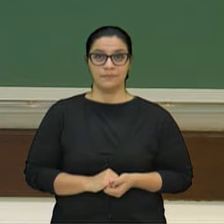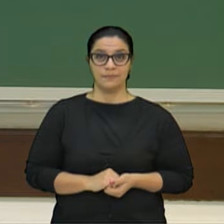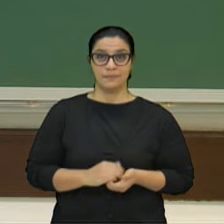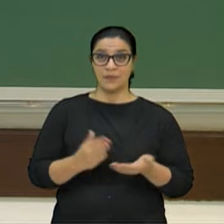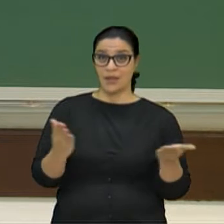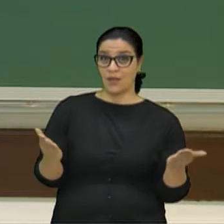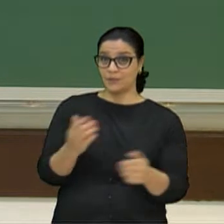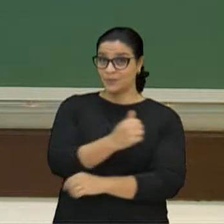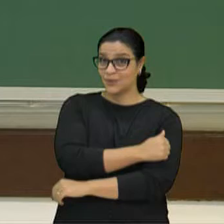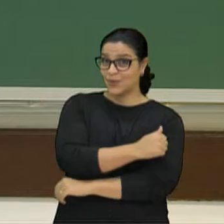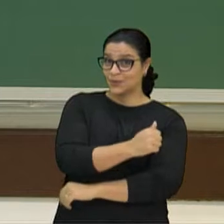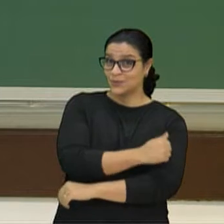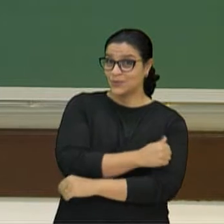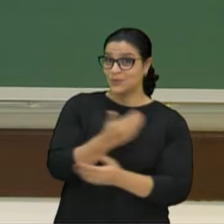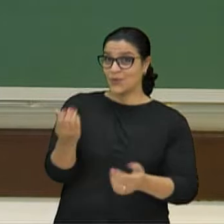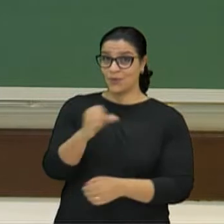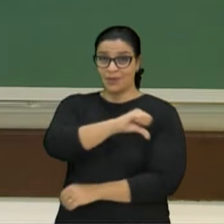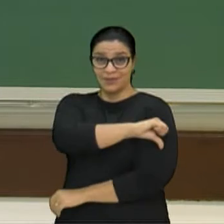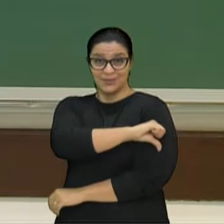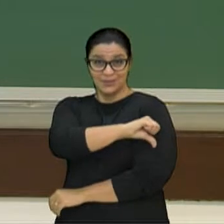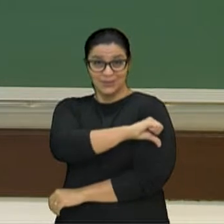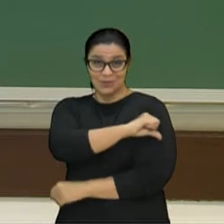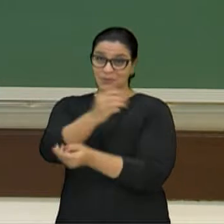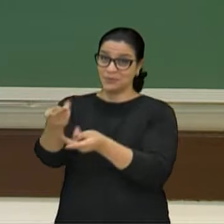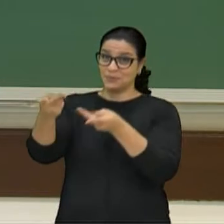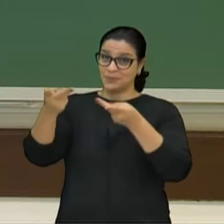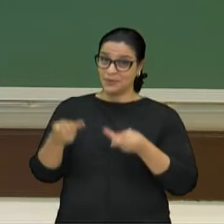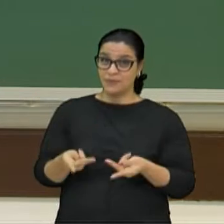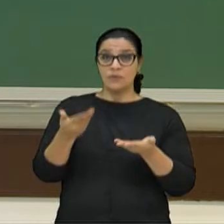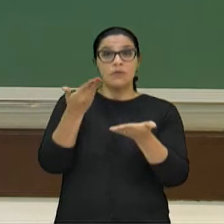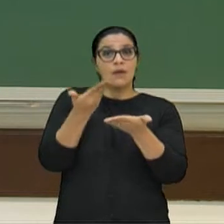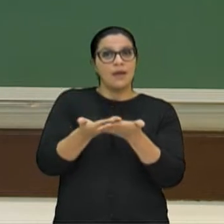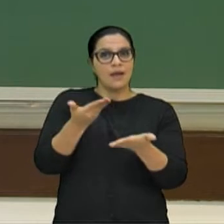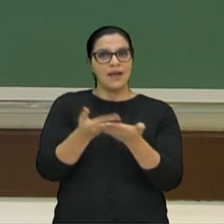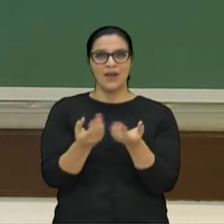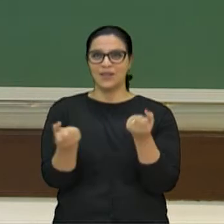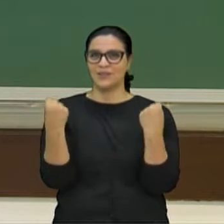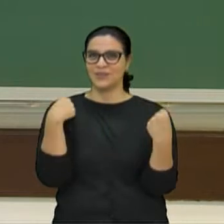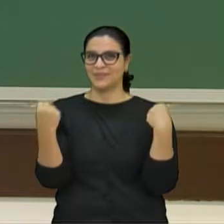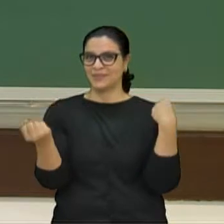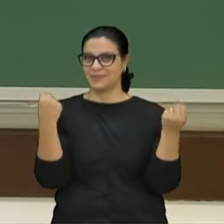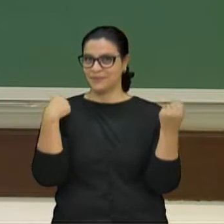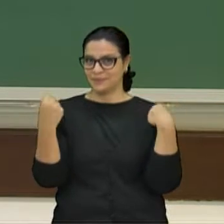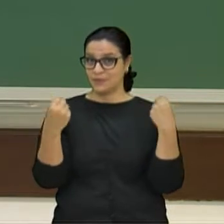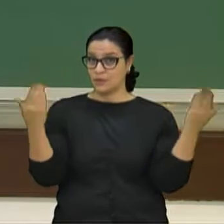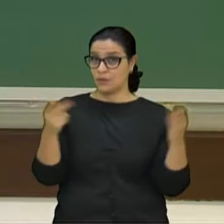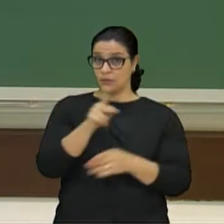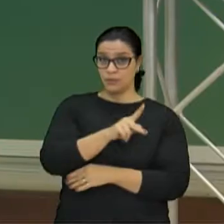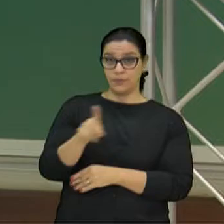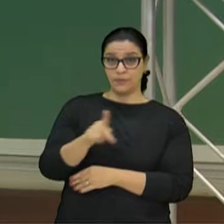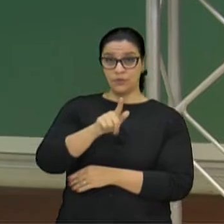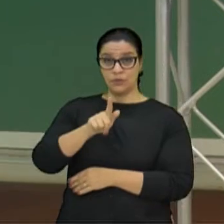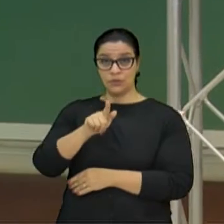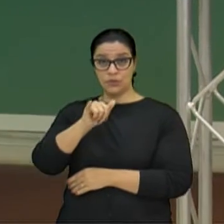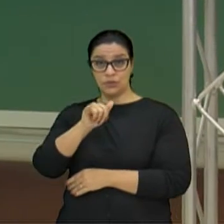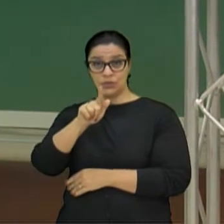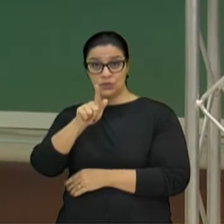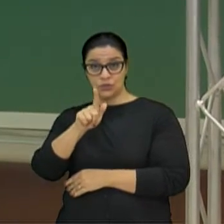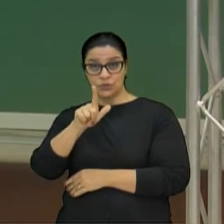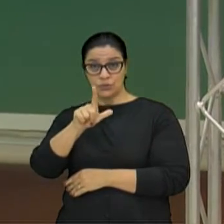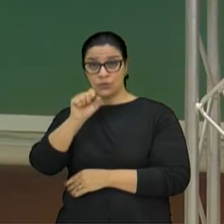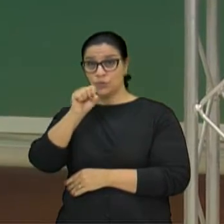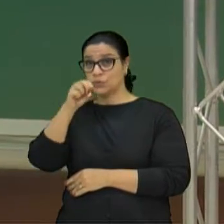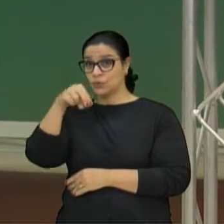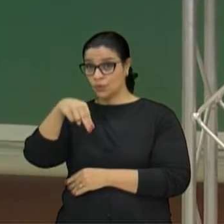Senhoras, senhores do nono ano, sejam bem-vindos à nossa aula de Educação Física. Eu sou o professor Gilson Henrique de